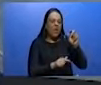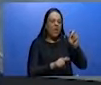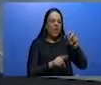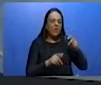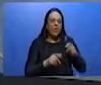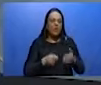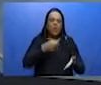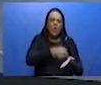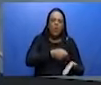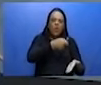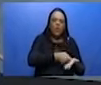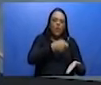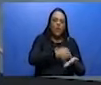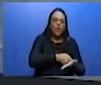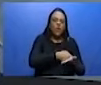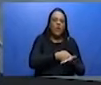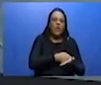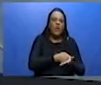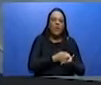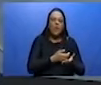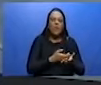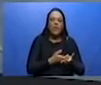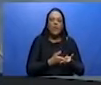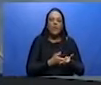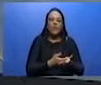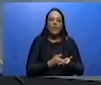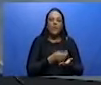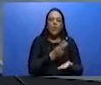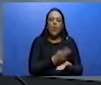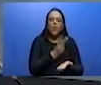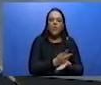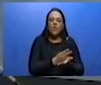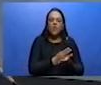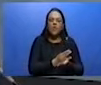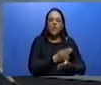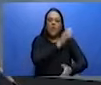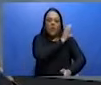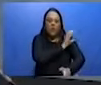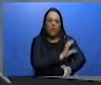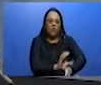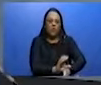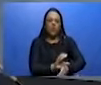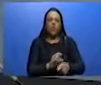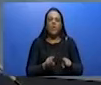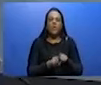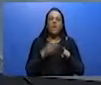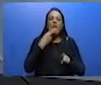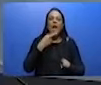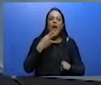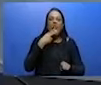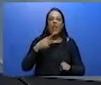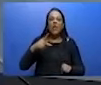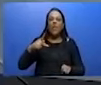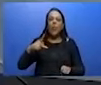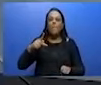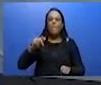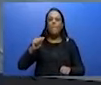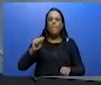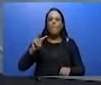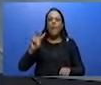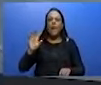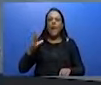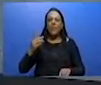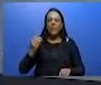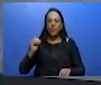preservar os costumes deles e principalmente a língua. Eles falam Pachorrã, é uma língua nativa deles.